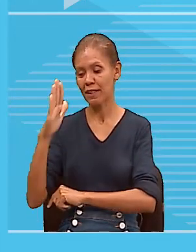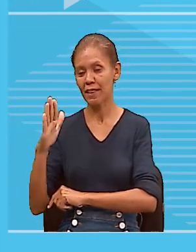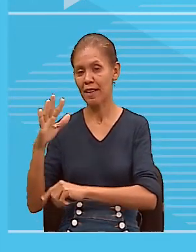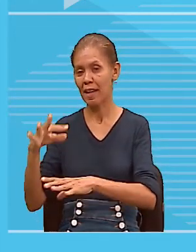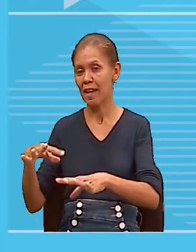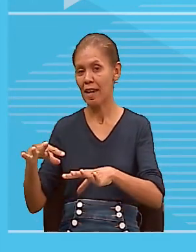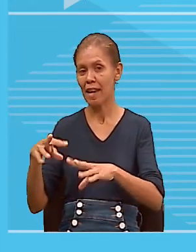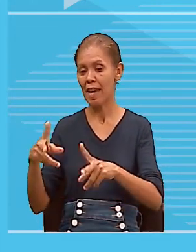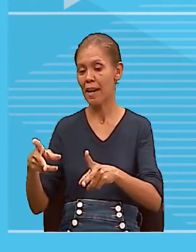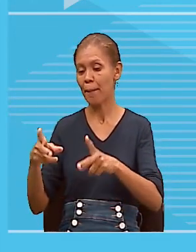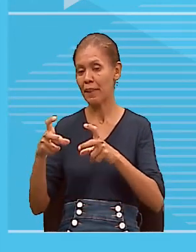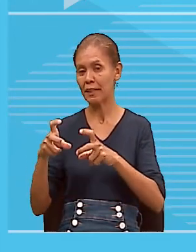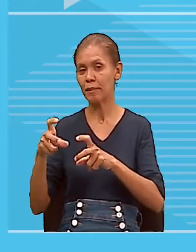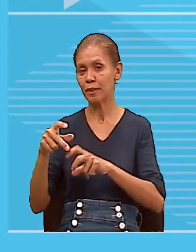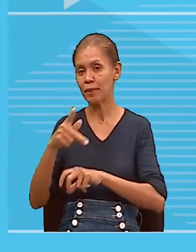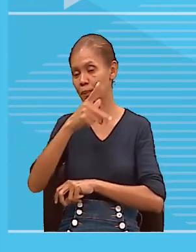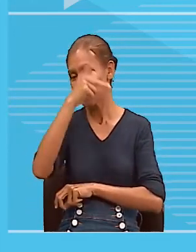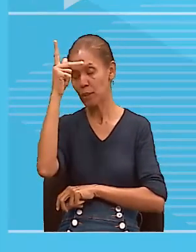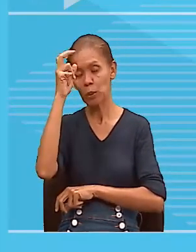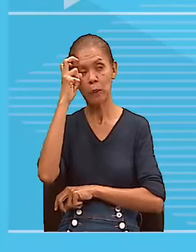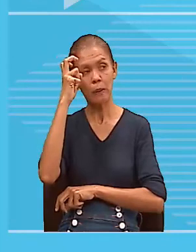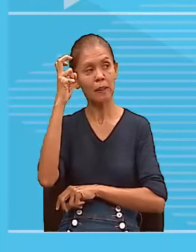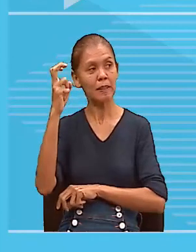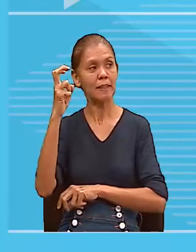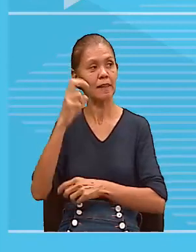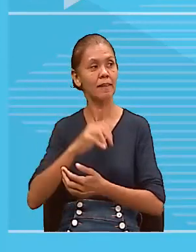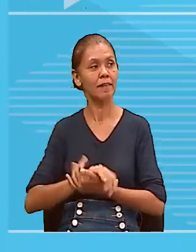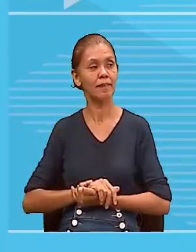deixa eu passar a imagem